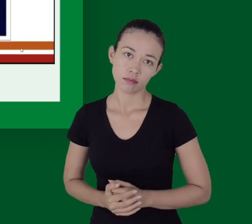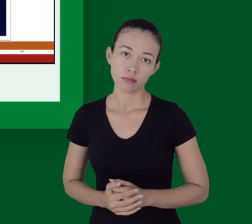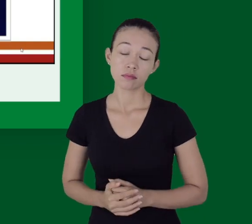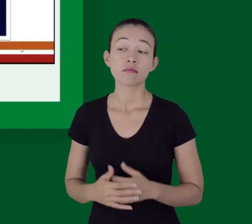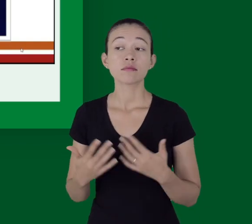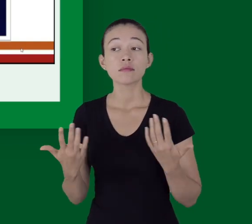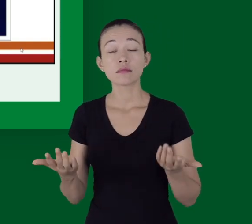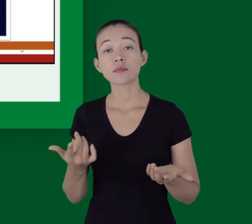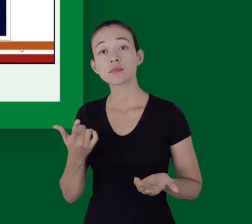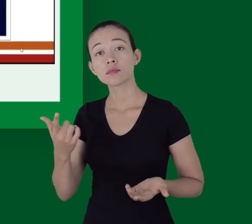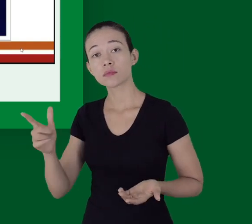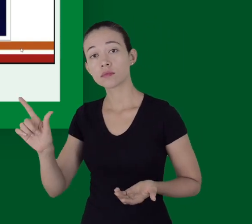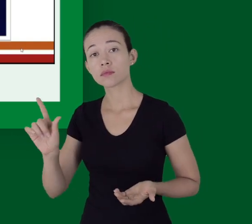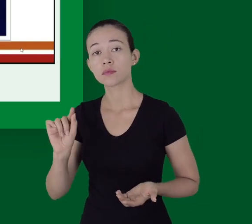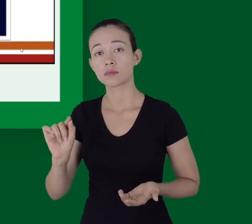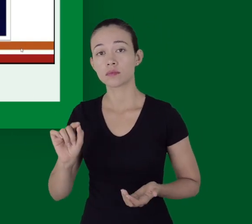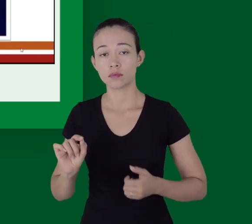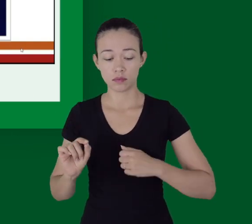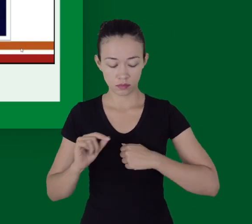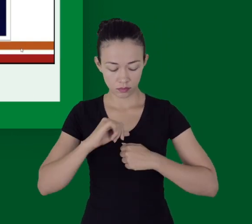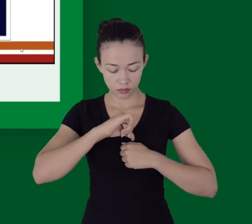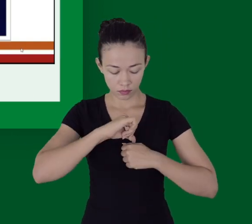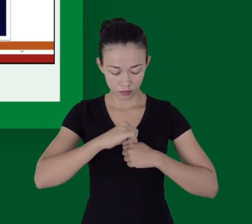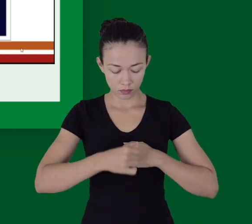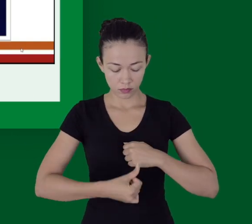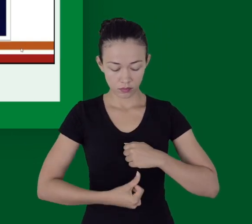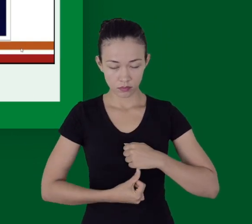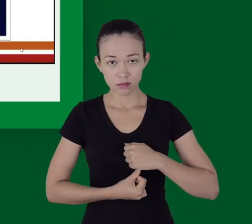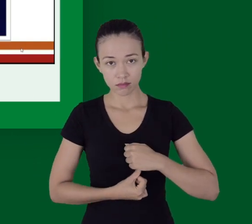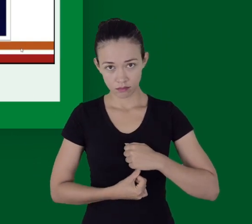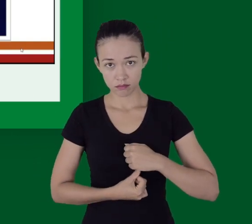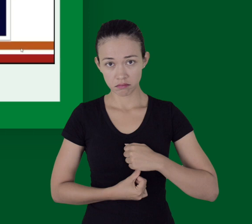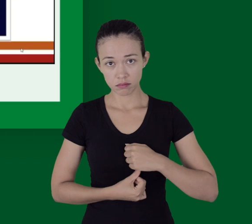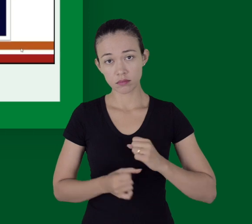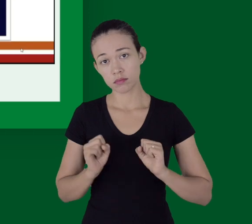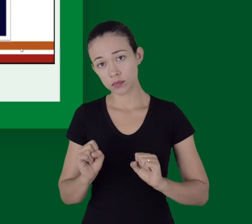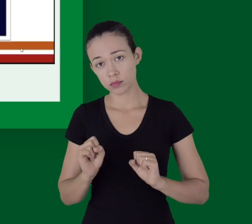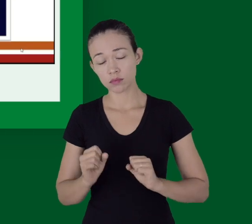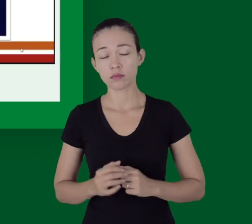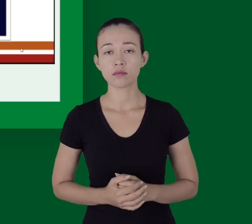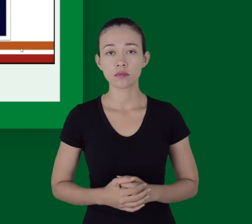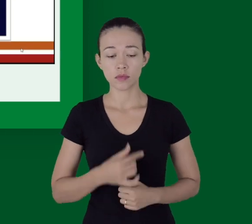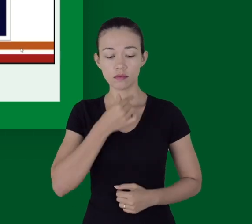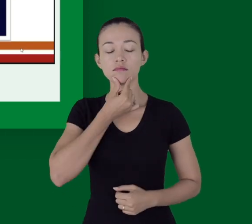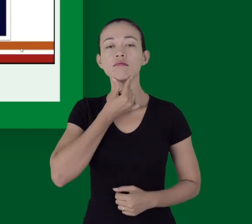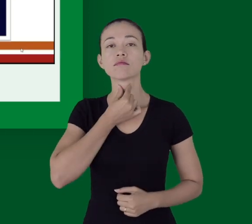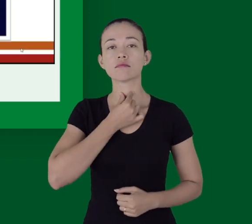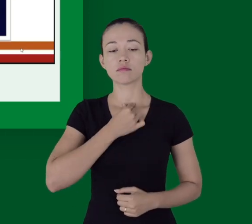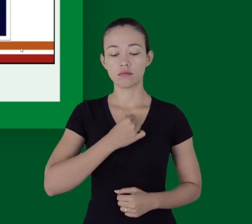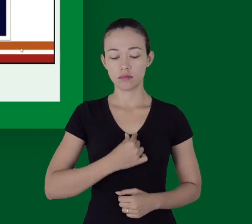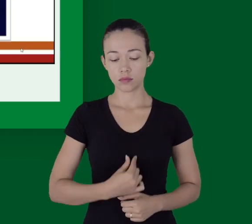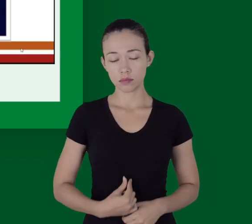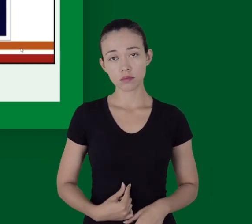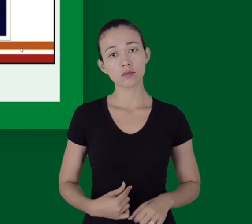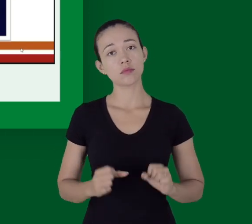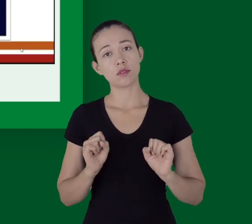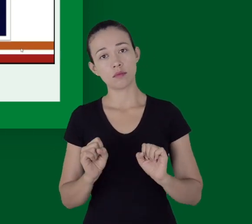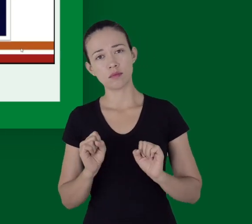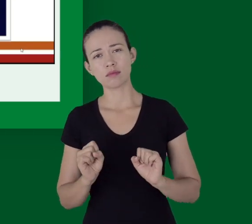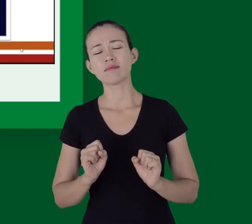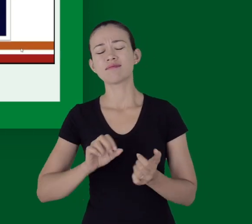gente está pensando inicialmente, pode ser relacionada à aorta, que é uma artéria maior que passa aqui também no